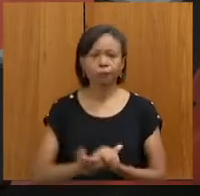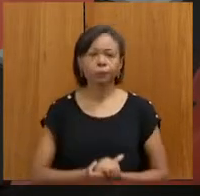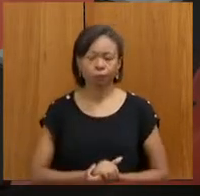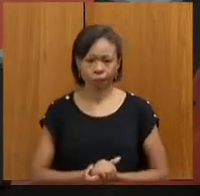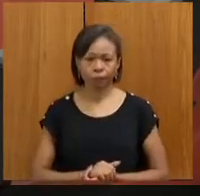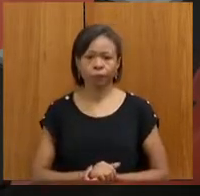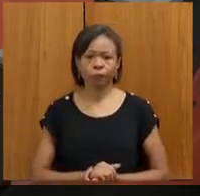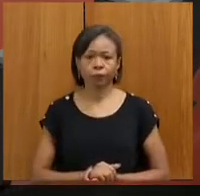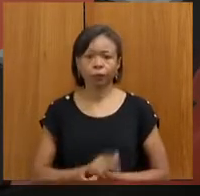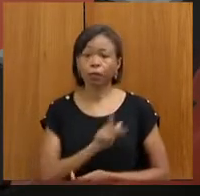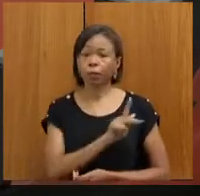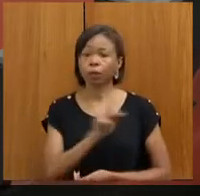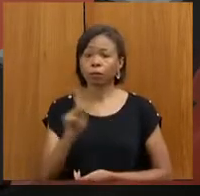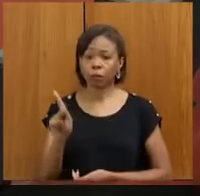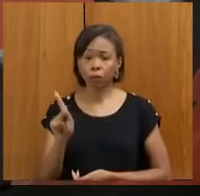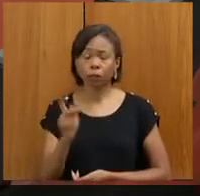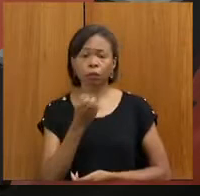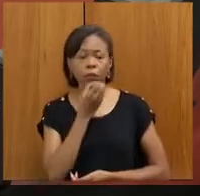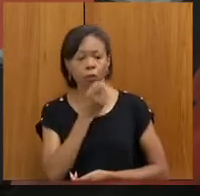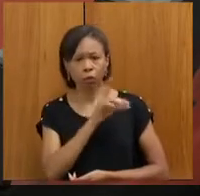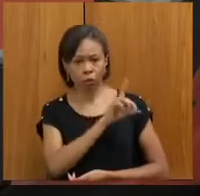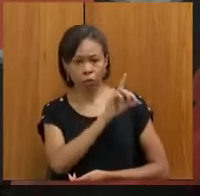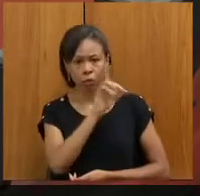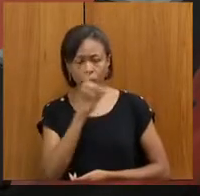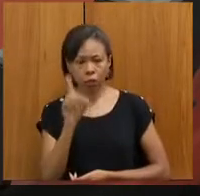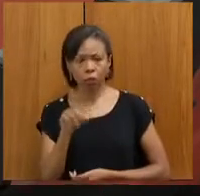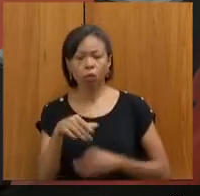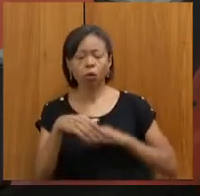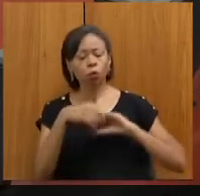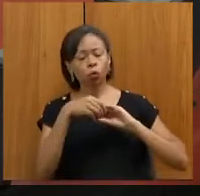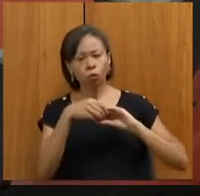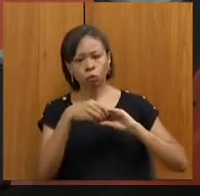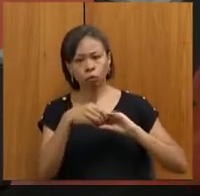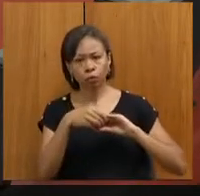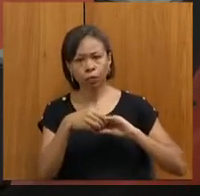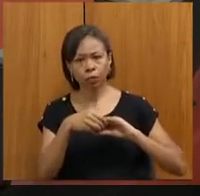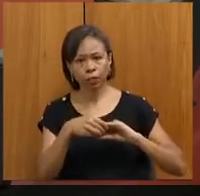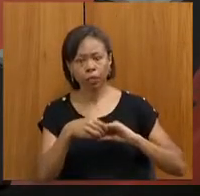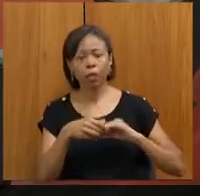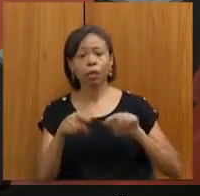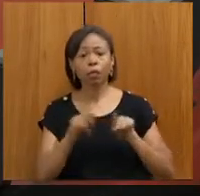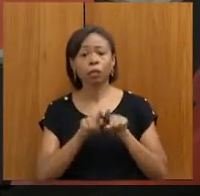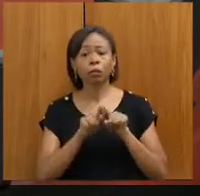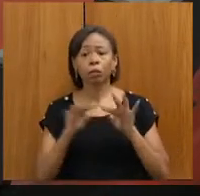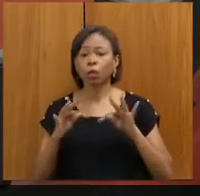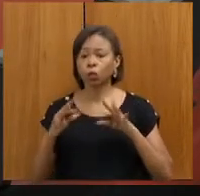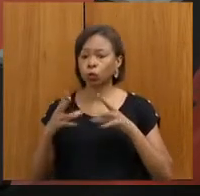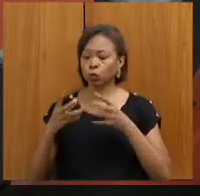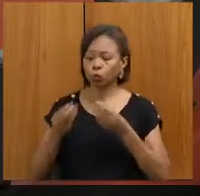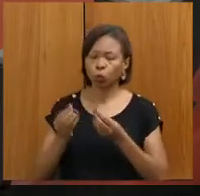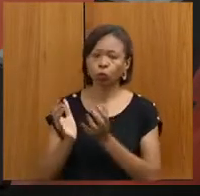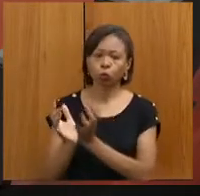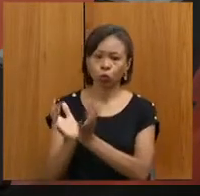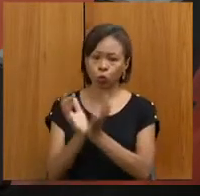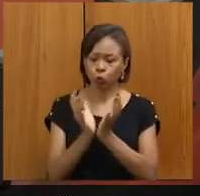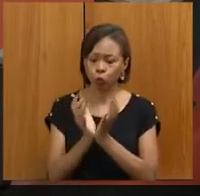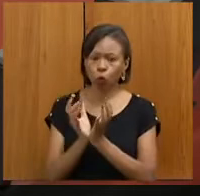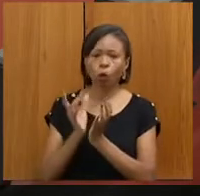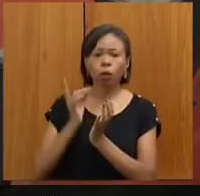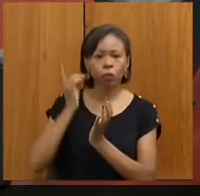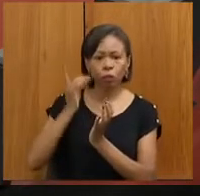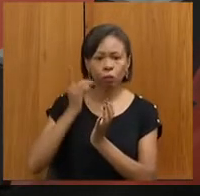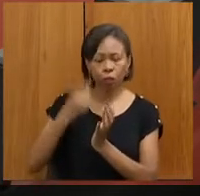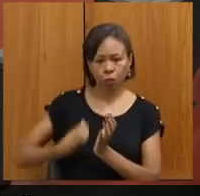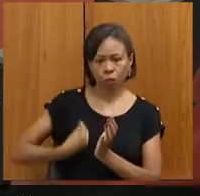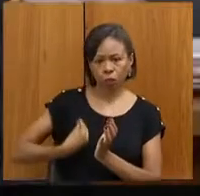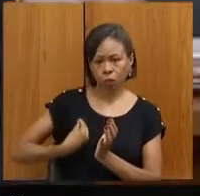presidente cumprimentar os iupi a estendendo esse comprimento a todos os deputados presentes eu já fazia a todos